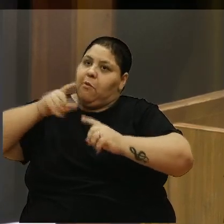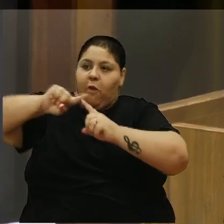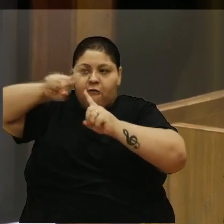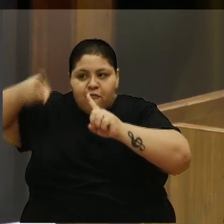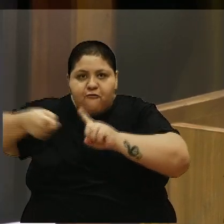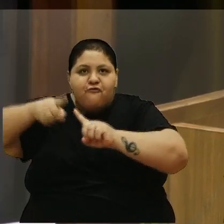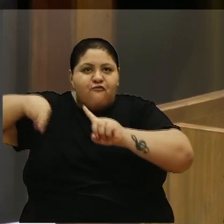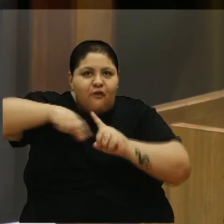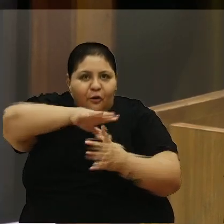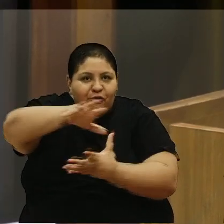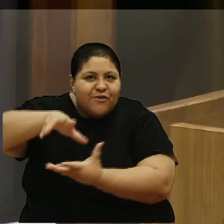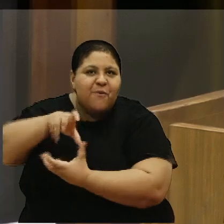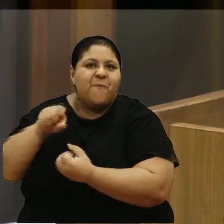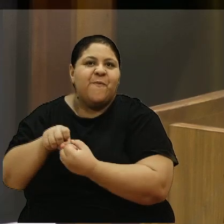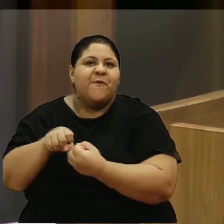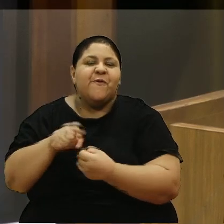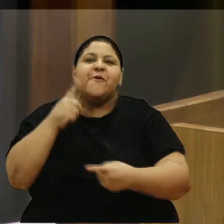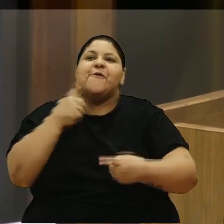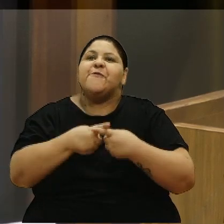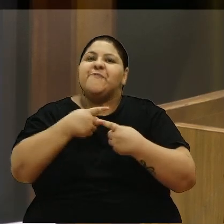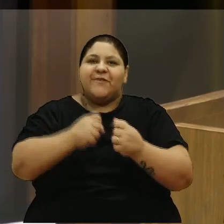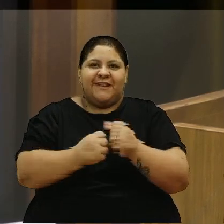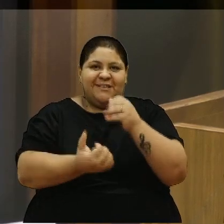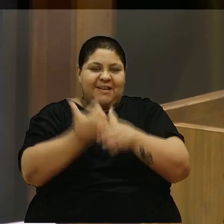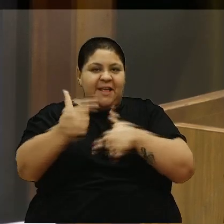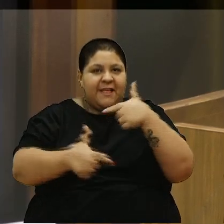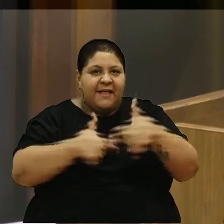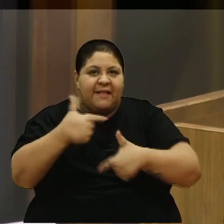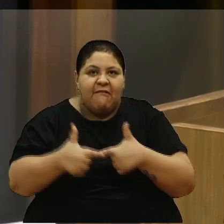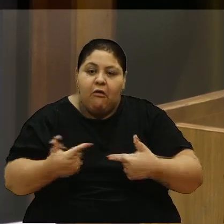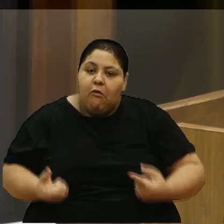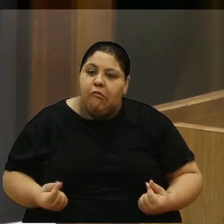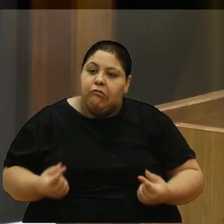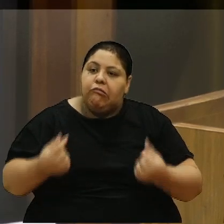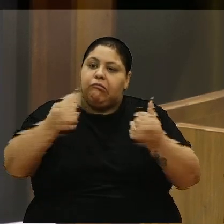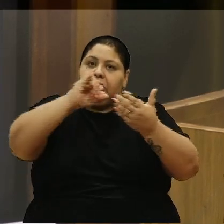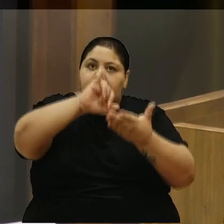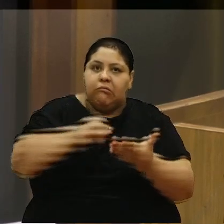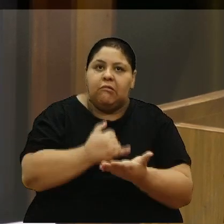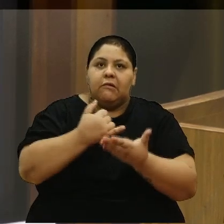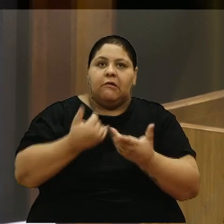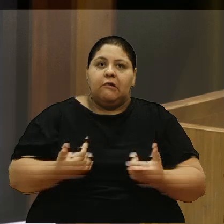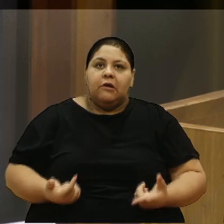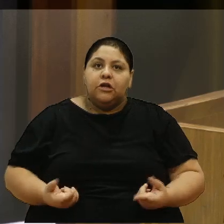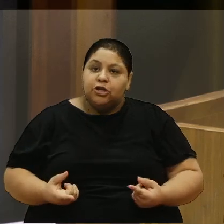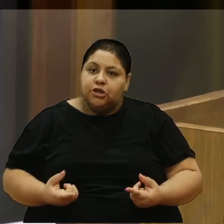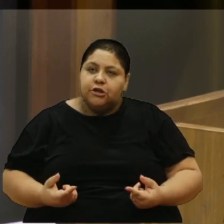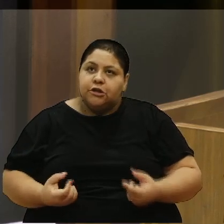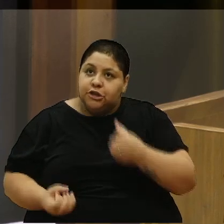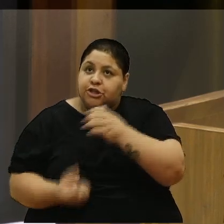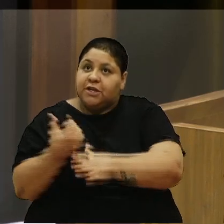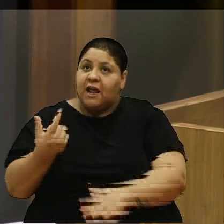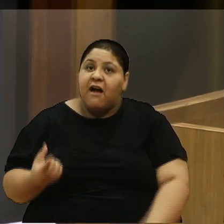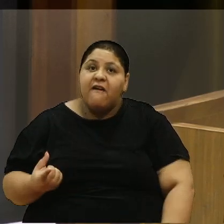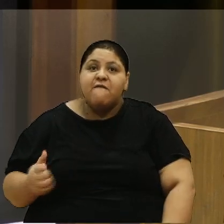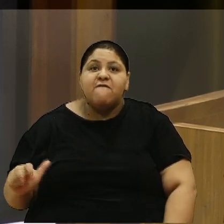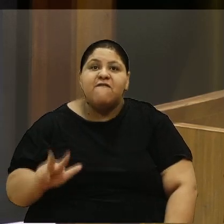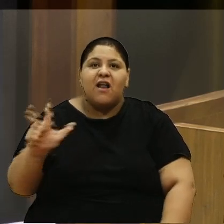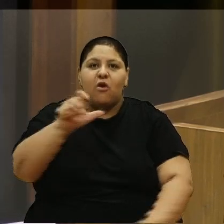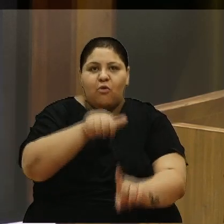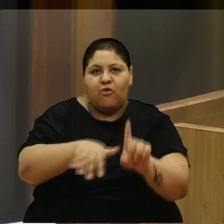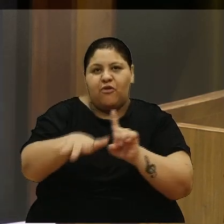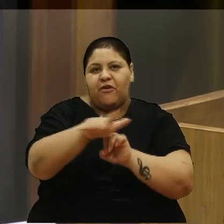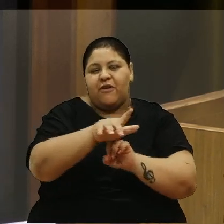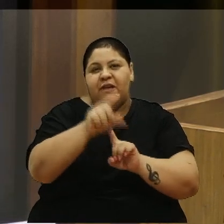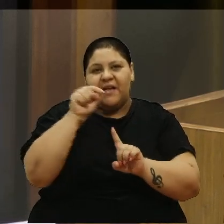quê? Para gerar mais empregos, gerar mais prosperidade, gerar impostos, gerar valor para a nossa sociedade. Esse é um dos principais